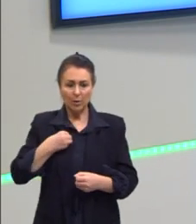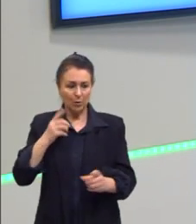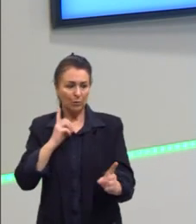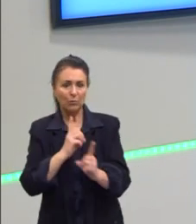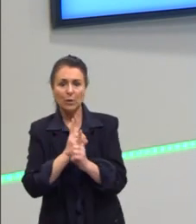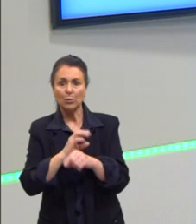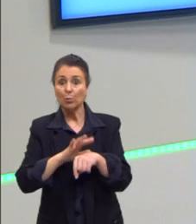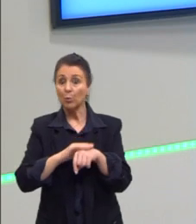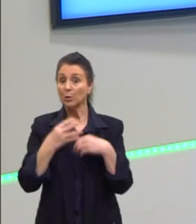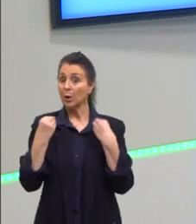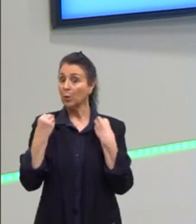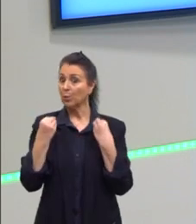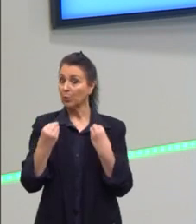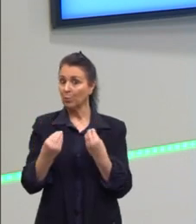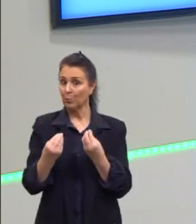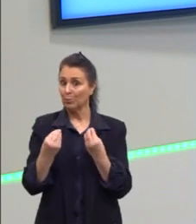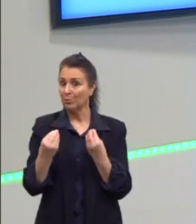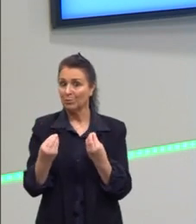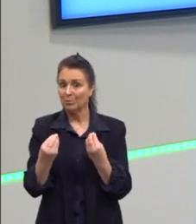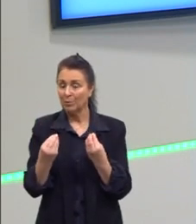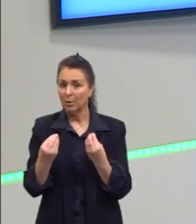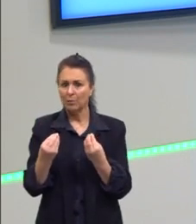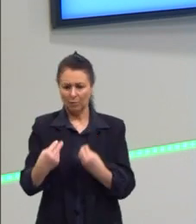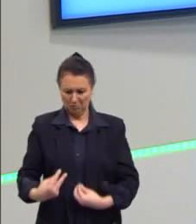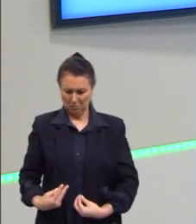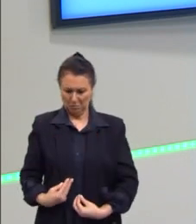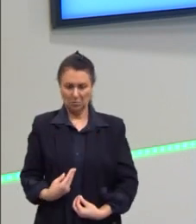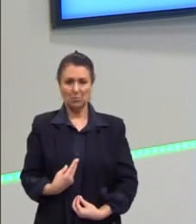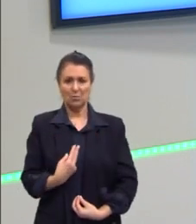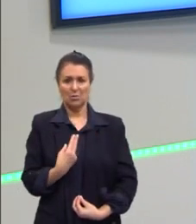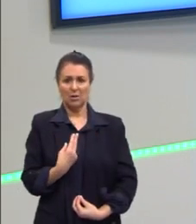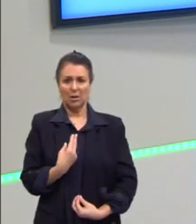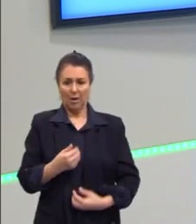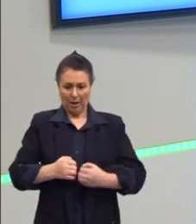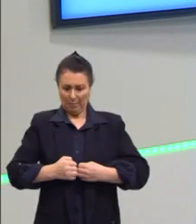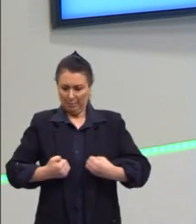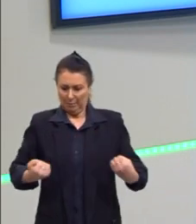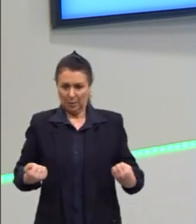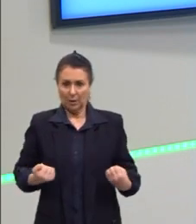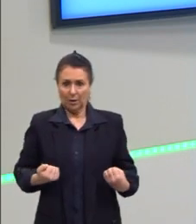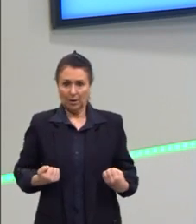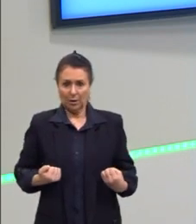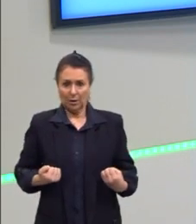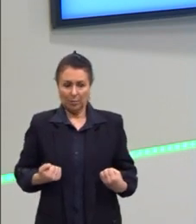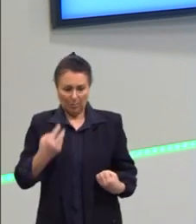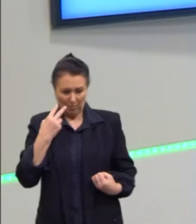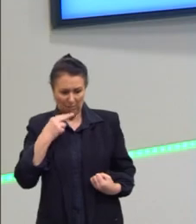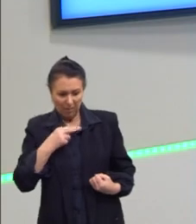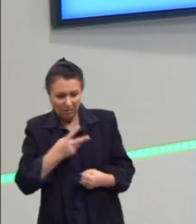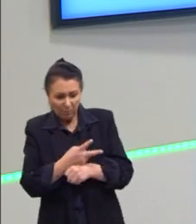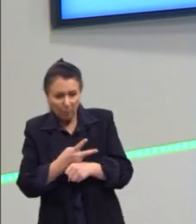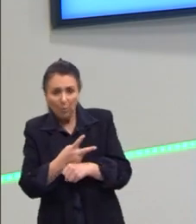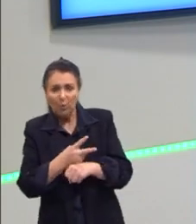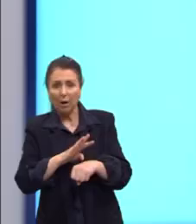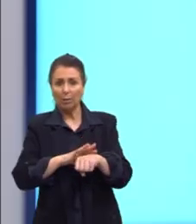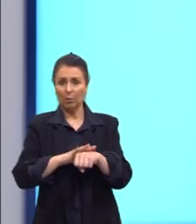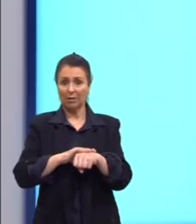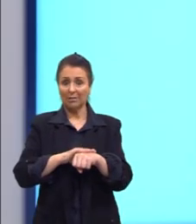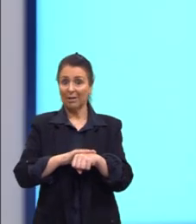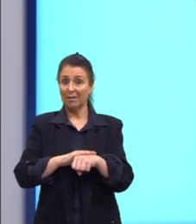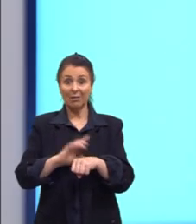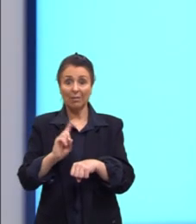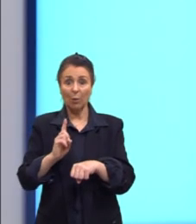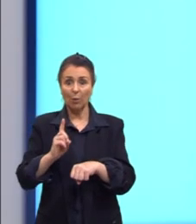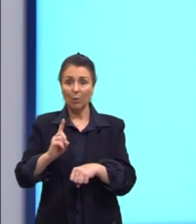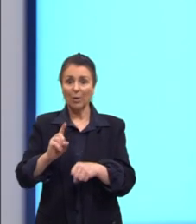médicos teriam que fazer cirurgias invasivas né abre as pessoas para saber o que está acontecendo e com raio-x a